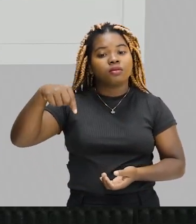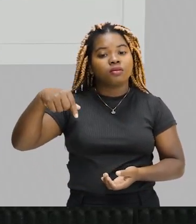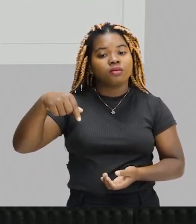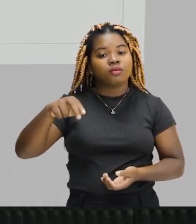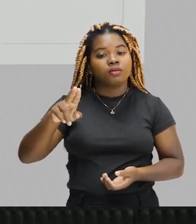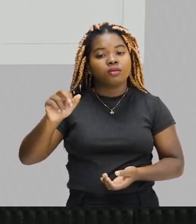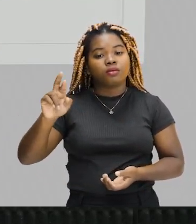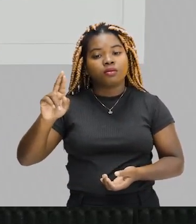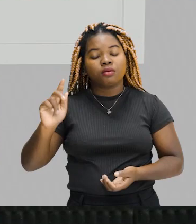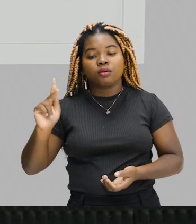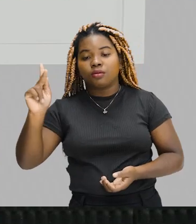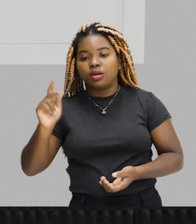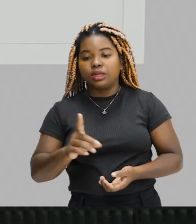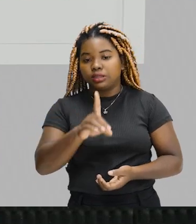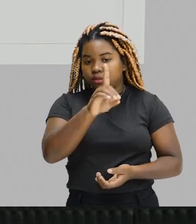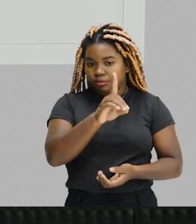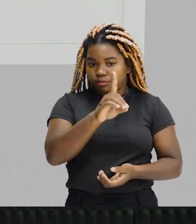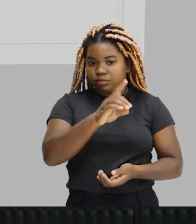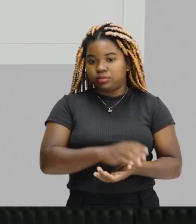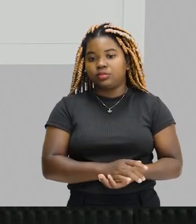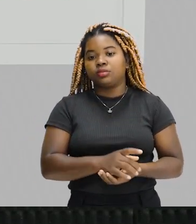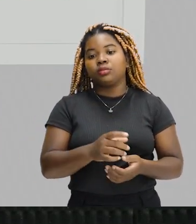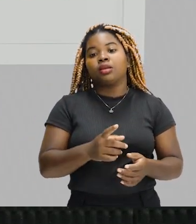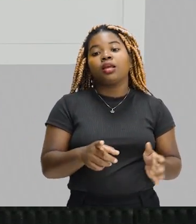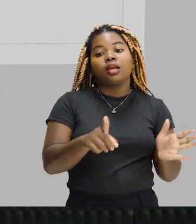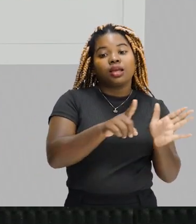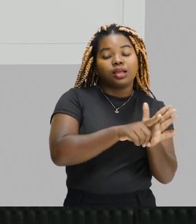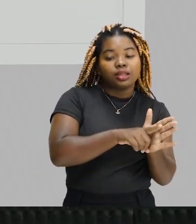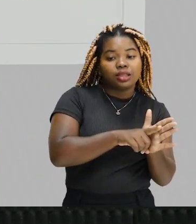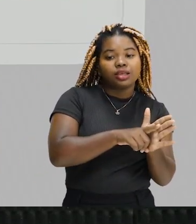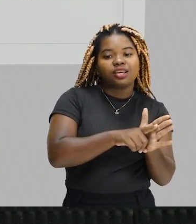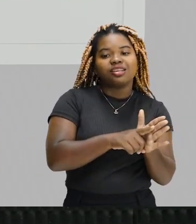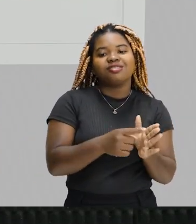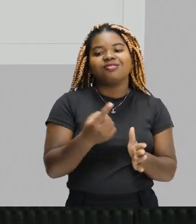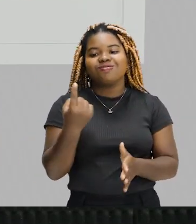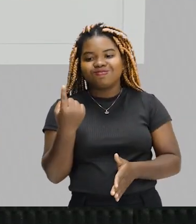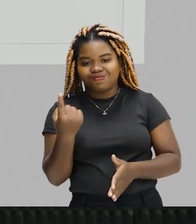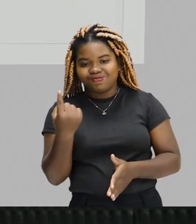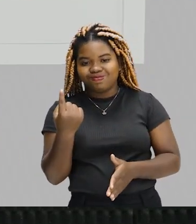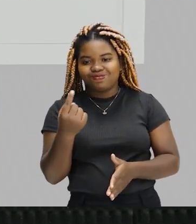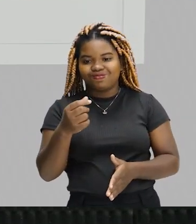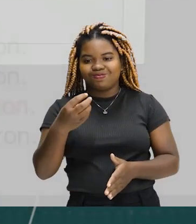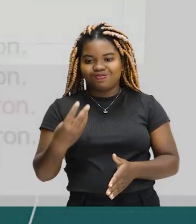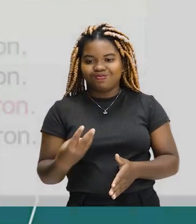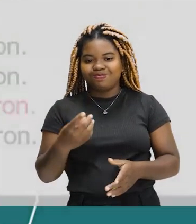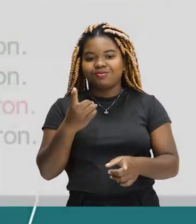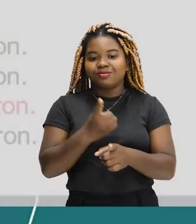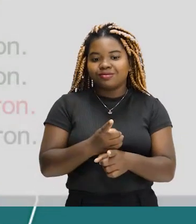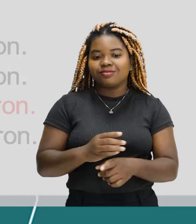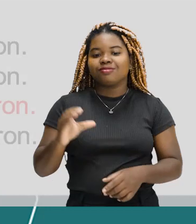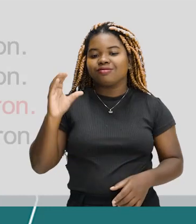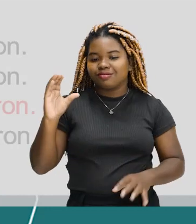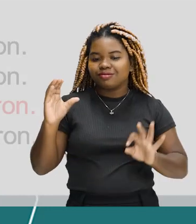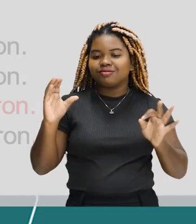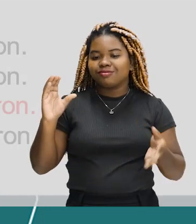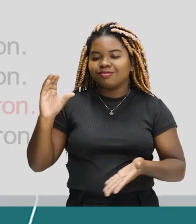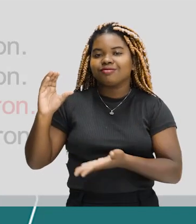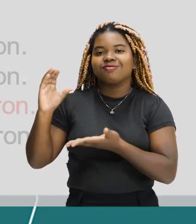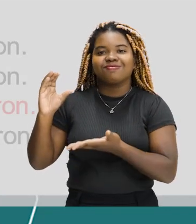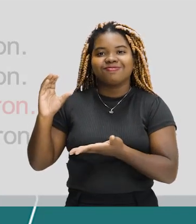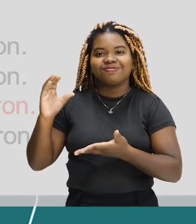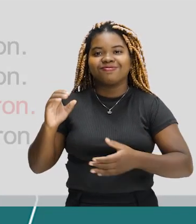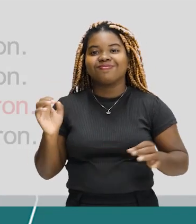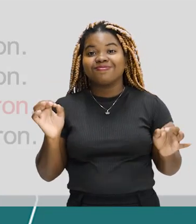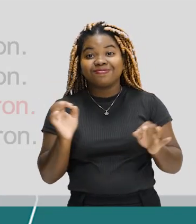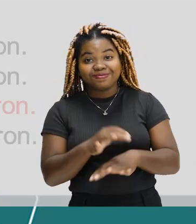né? Ele tem carga negativa igual a 1/3. Então, nós encontramos a resposta lá na letra